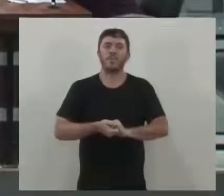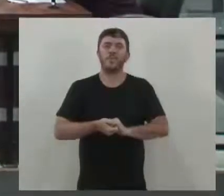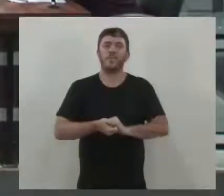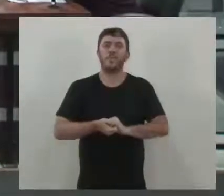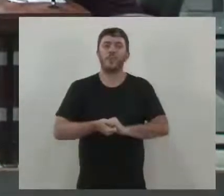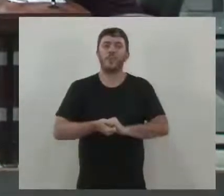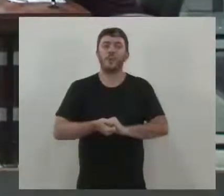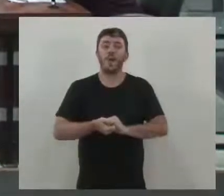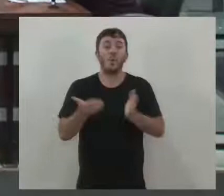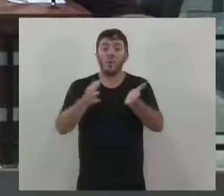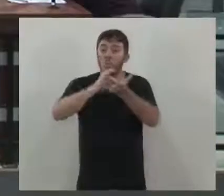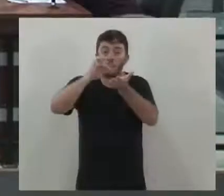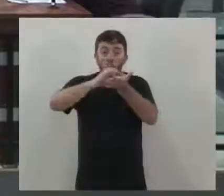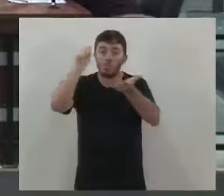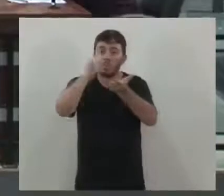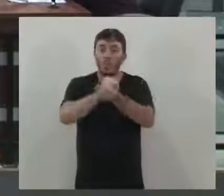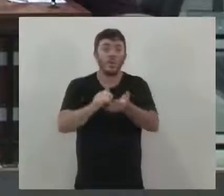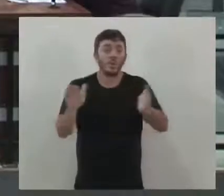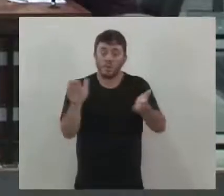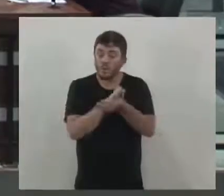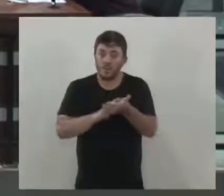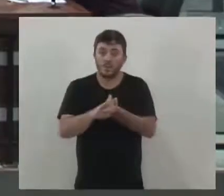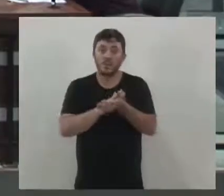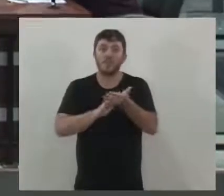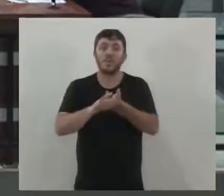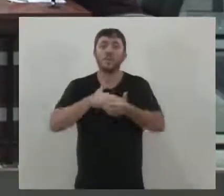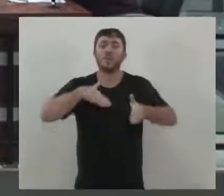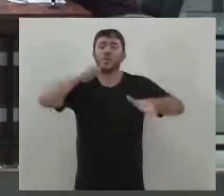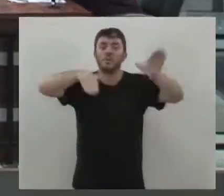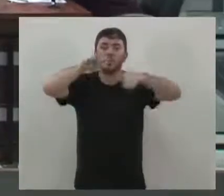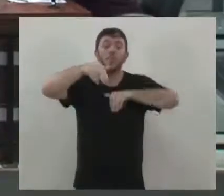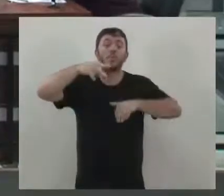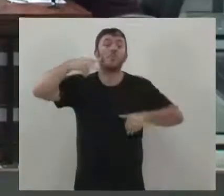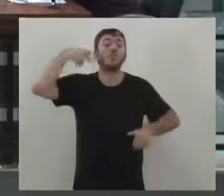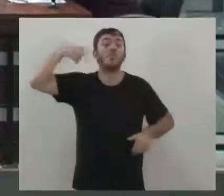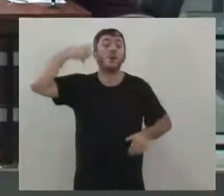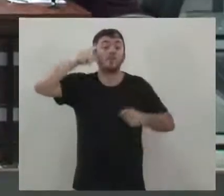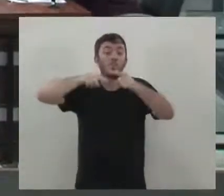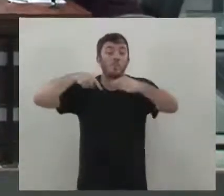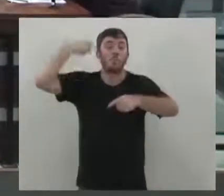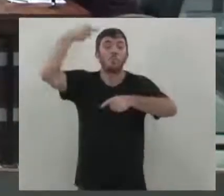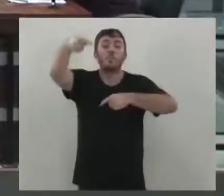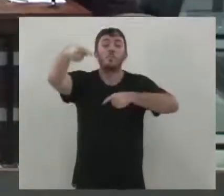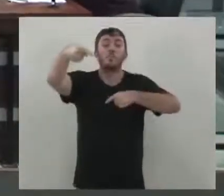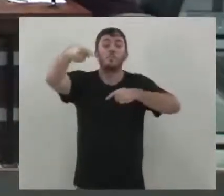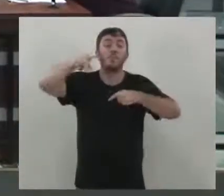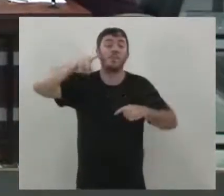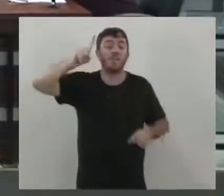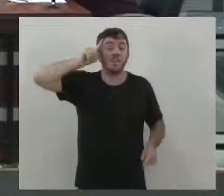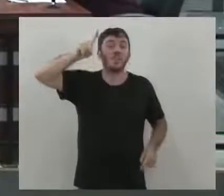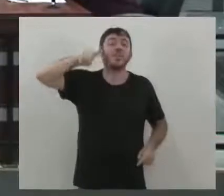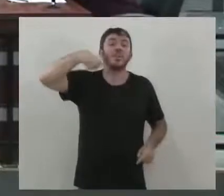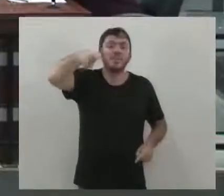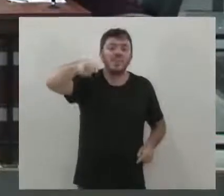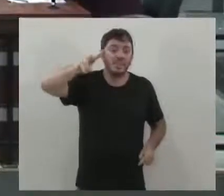Não havendo mais inscritos e nada mais havendo a tratar nessa sessão, convoco os senhores vereadores e senhoras vereadoras para a sessão ordinária a realizar-se dia 9 de novembro de